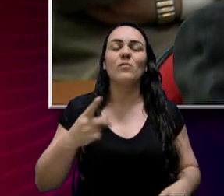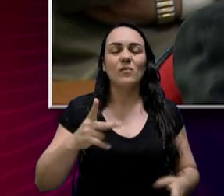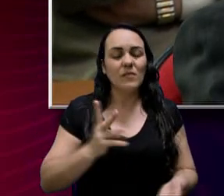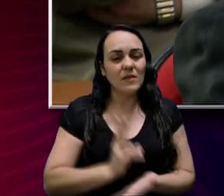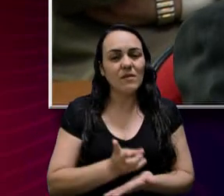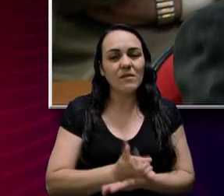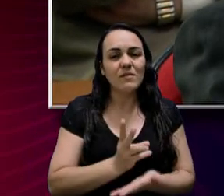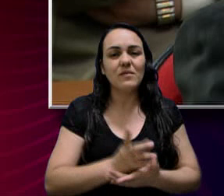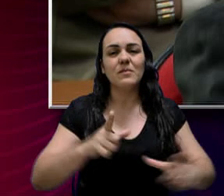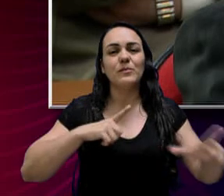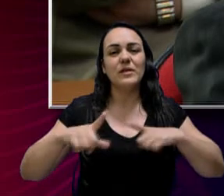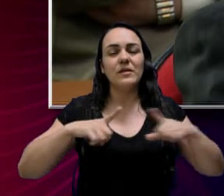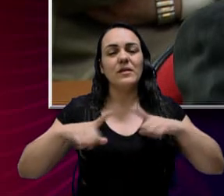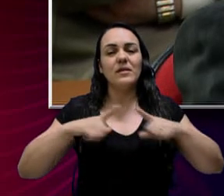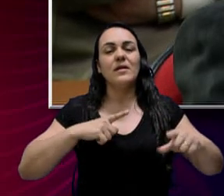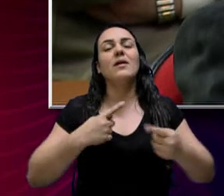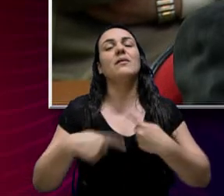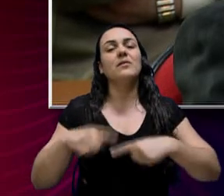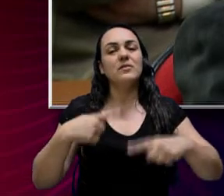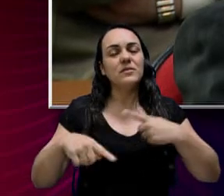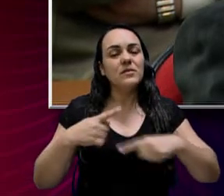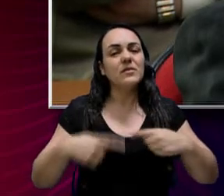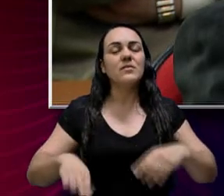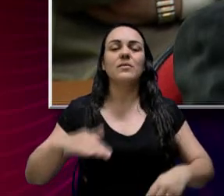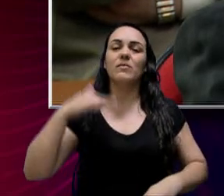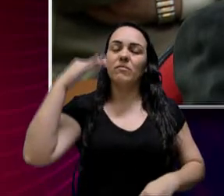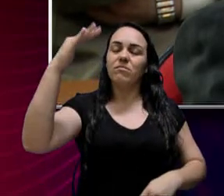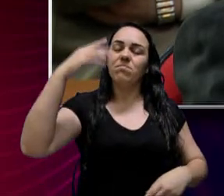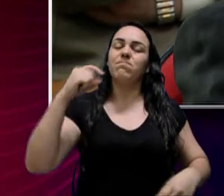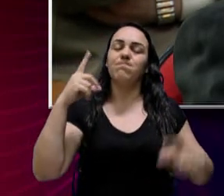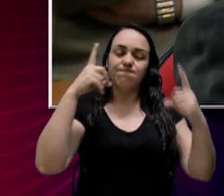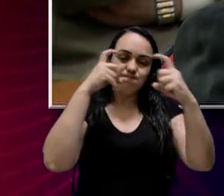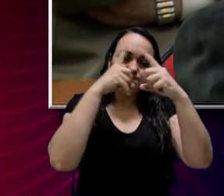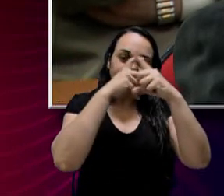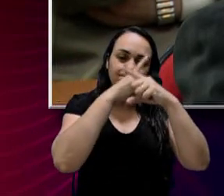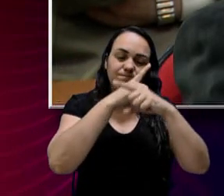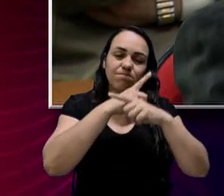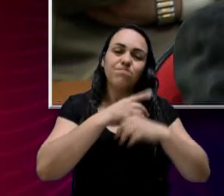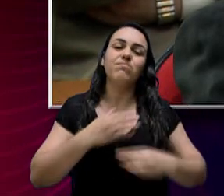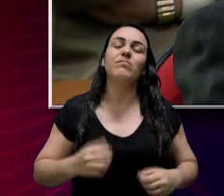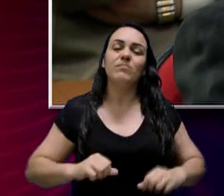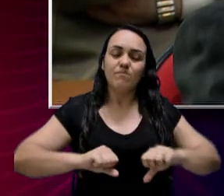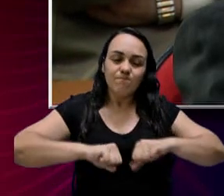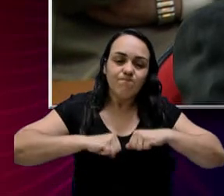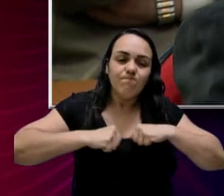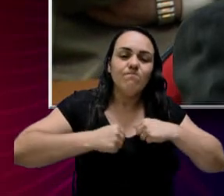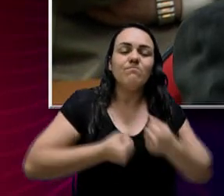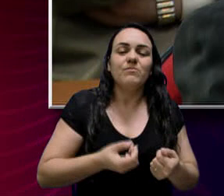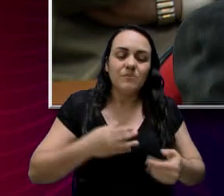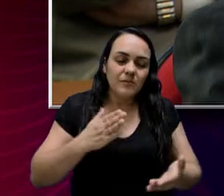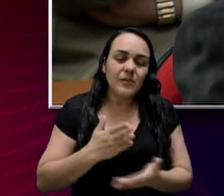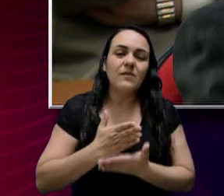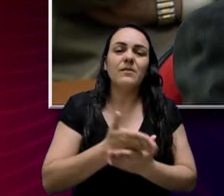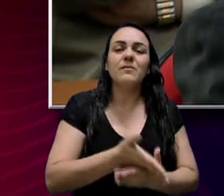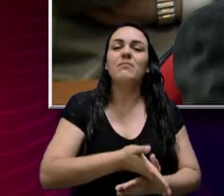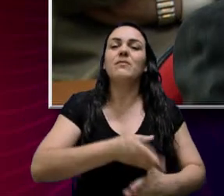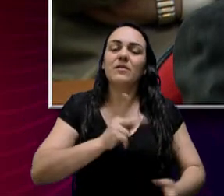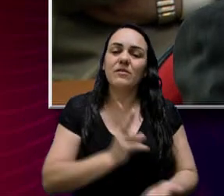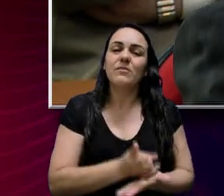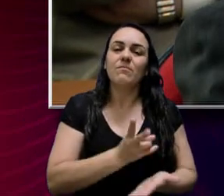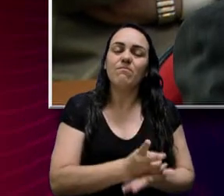apontam sua excelente gestão, superando as diversas dificuldades, tendo em evidência